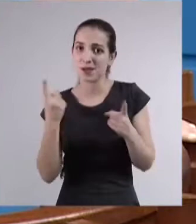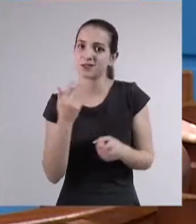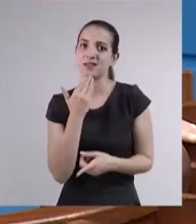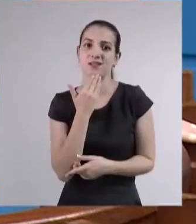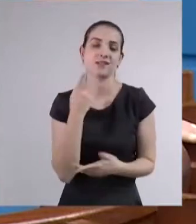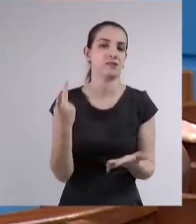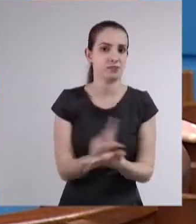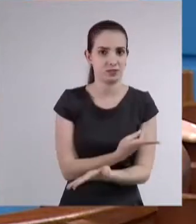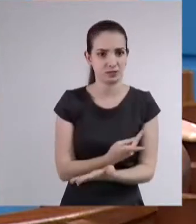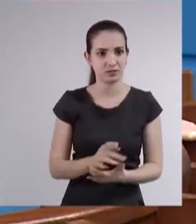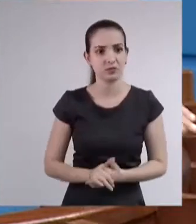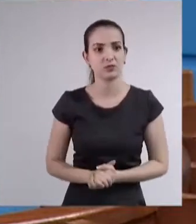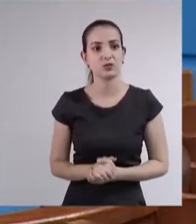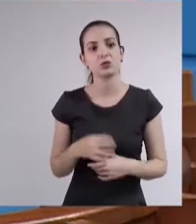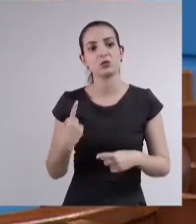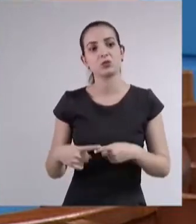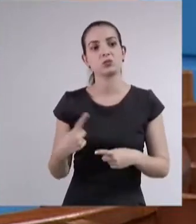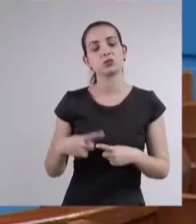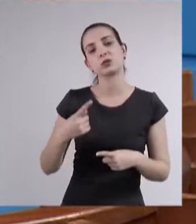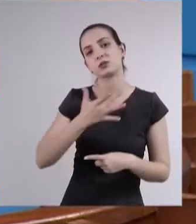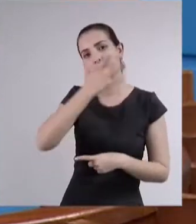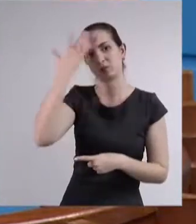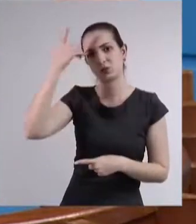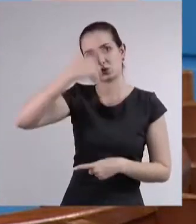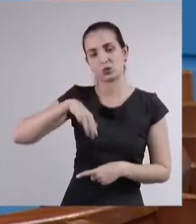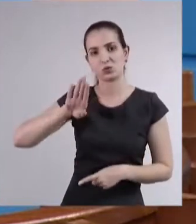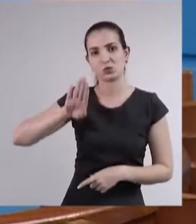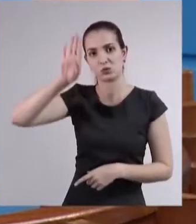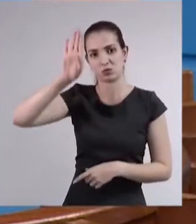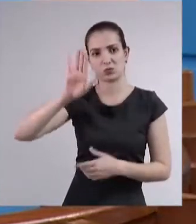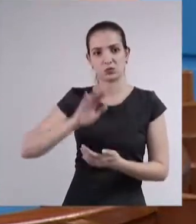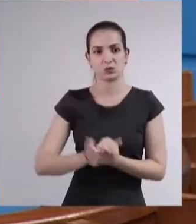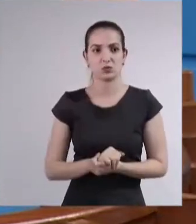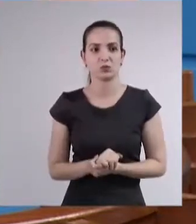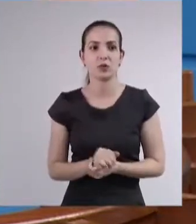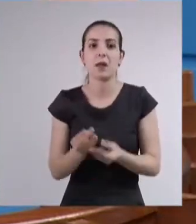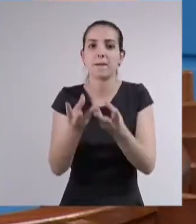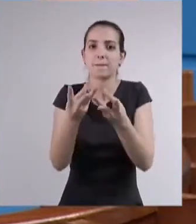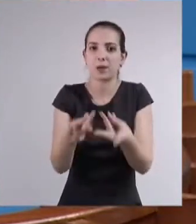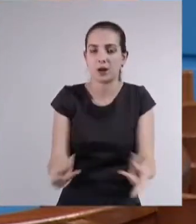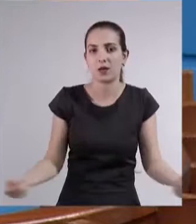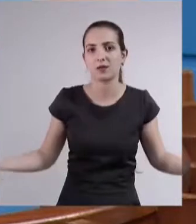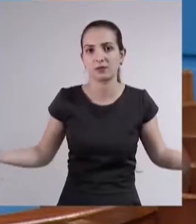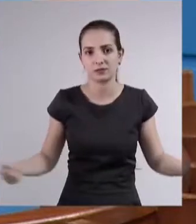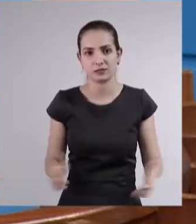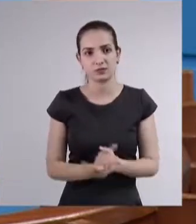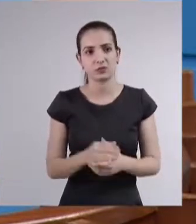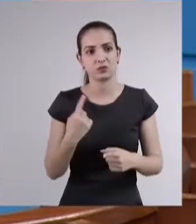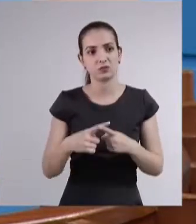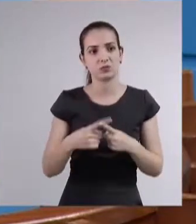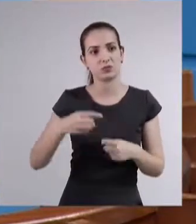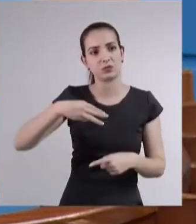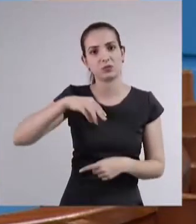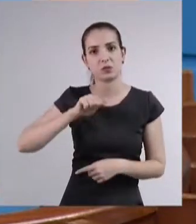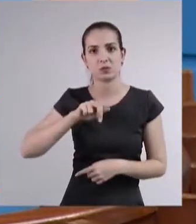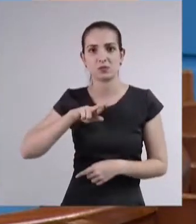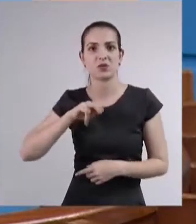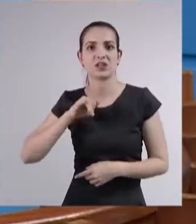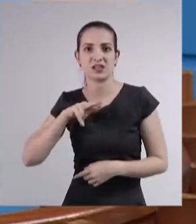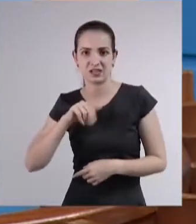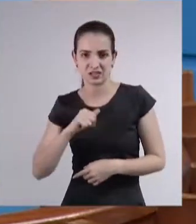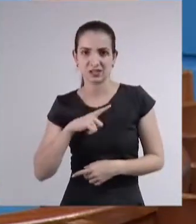errado. Deu errado, porque os candidatos que apoiaram o golpe, eles derreteram. Marina teve